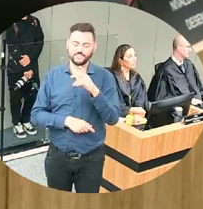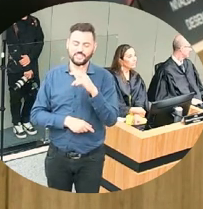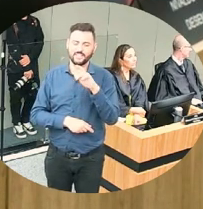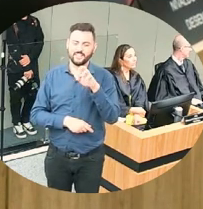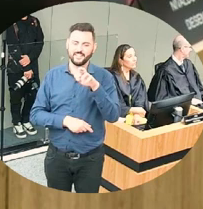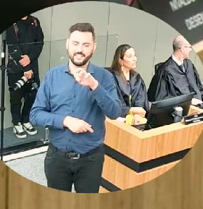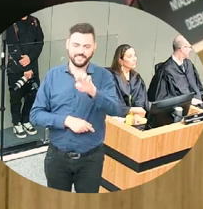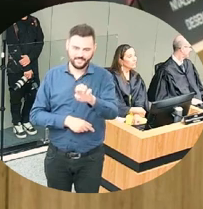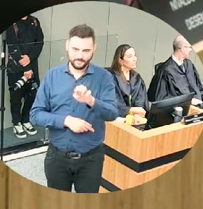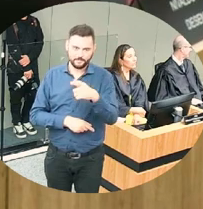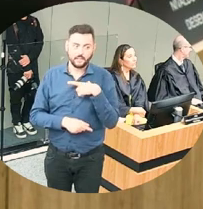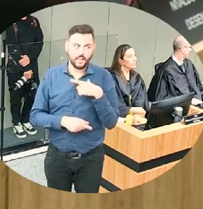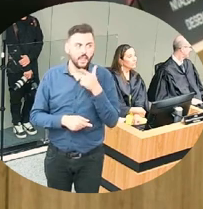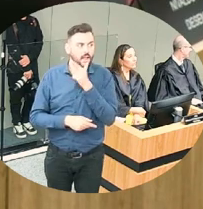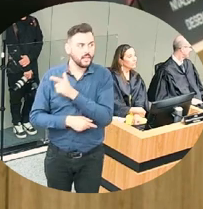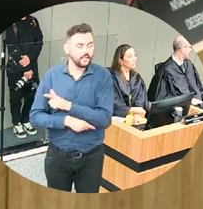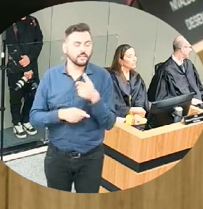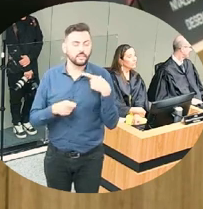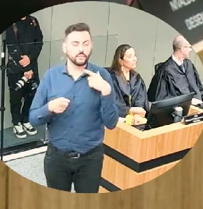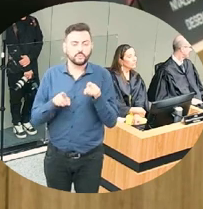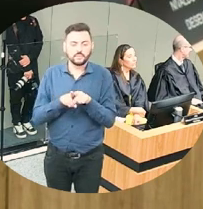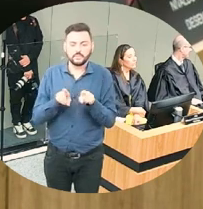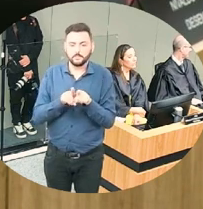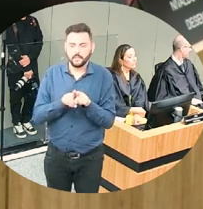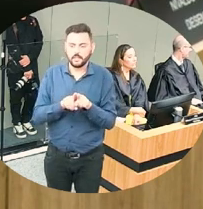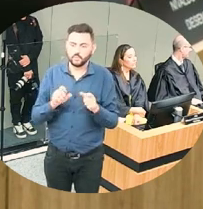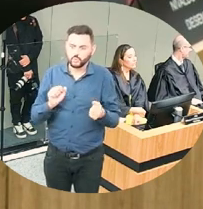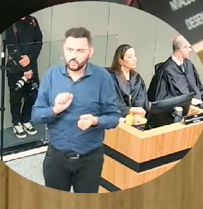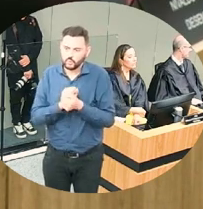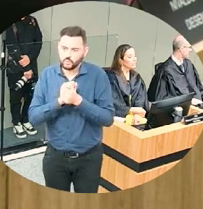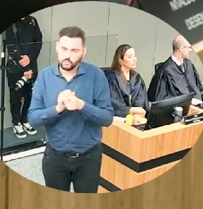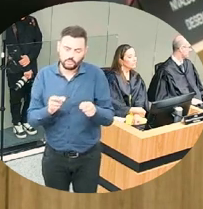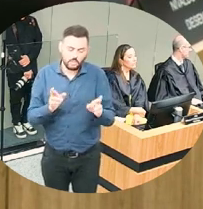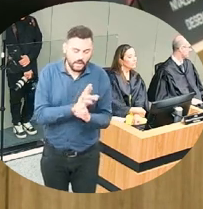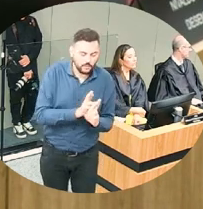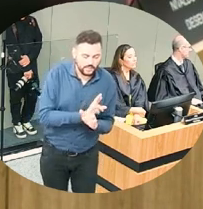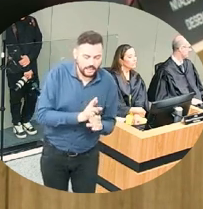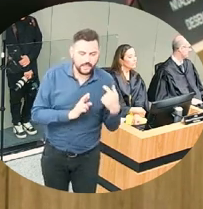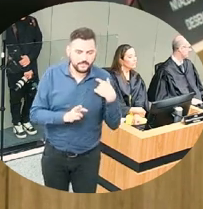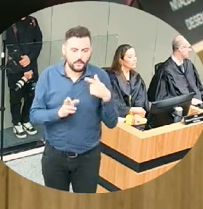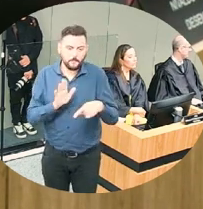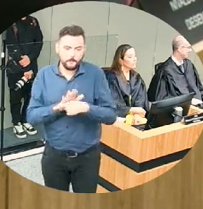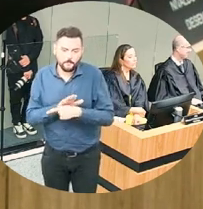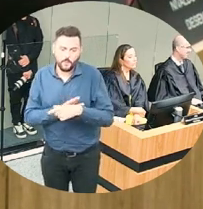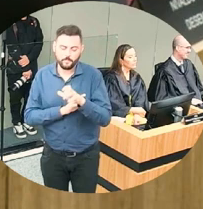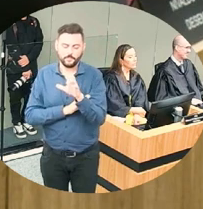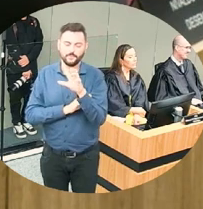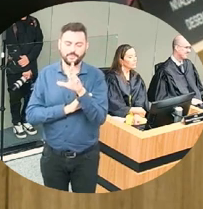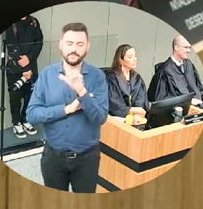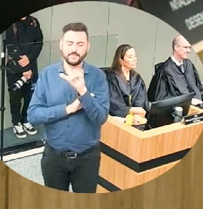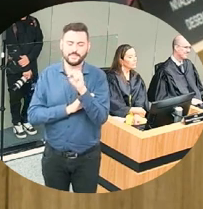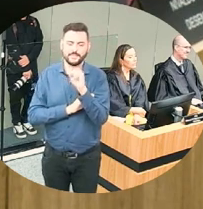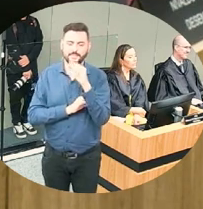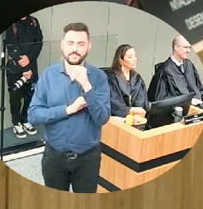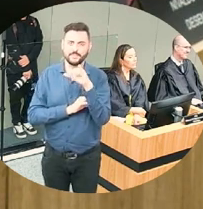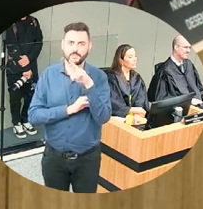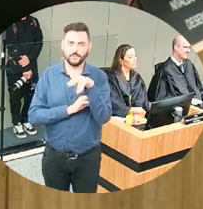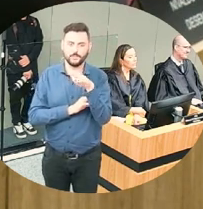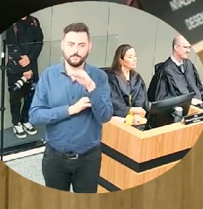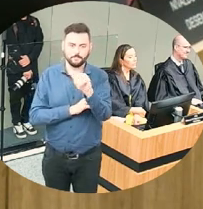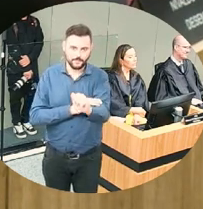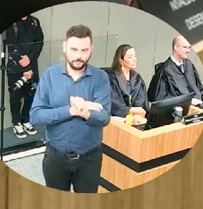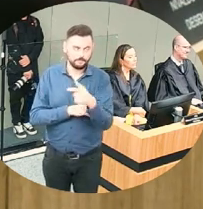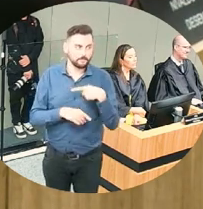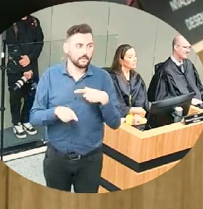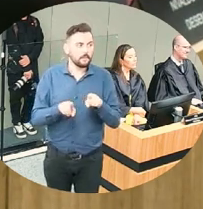na mesma oportunidade para igual cargo na primeira junta de conciliação e julgamento de crisu uma Foi removido